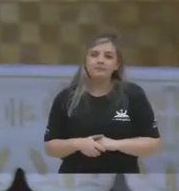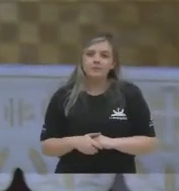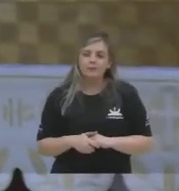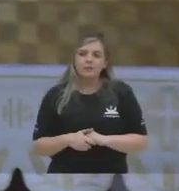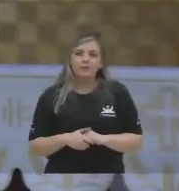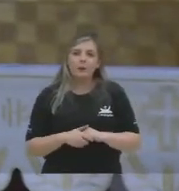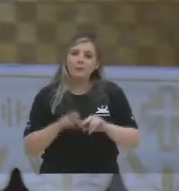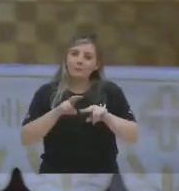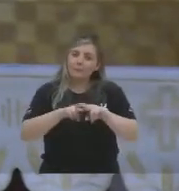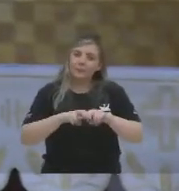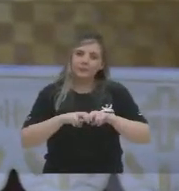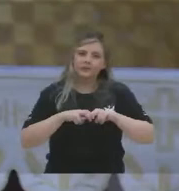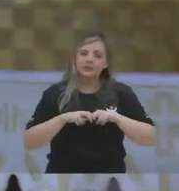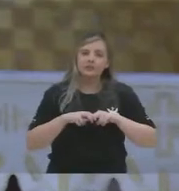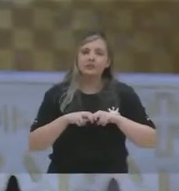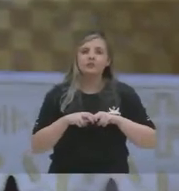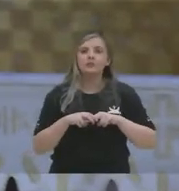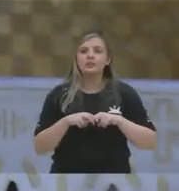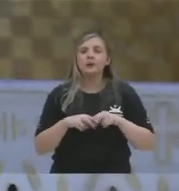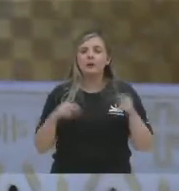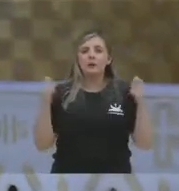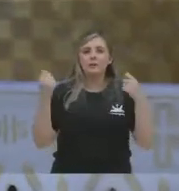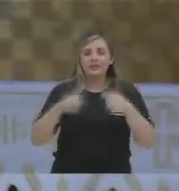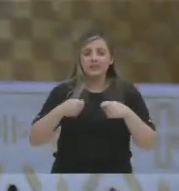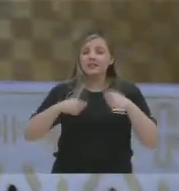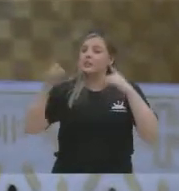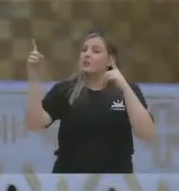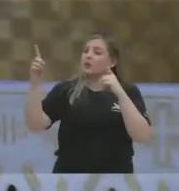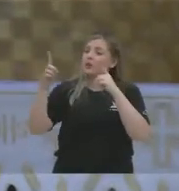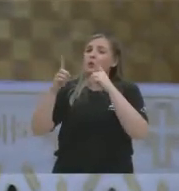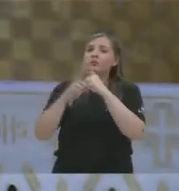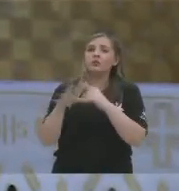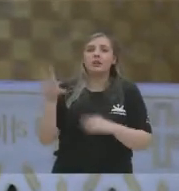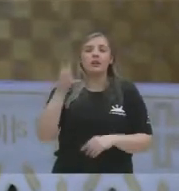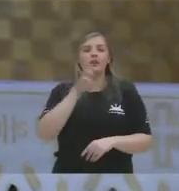Por isso, preciso encontrar o amor.